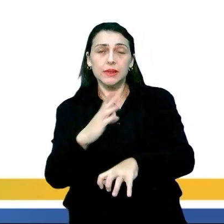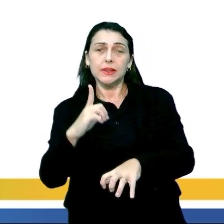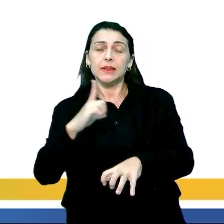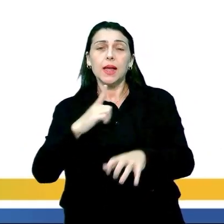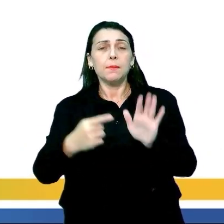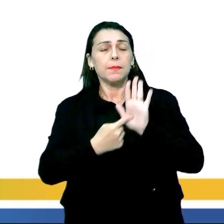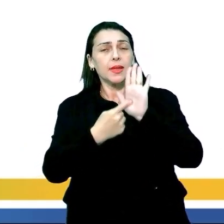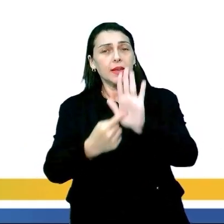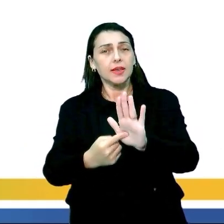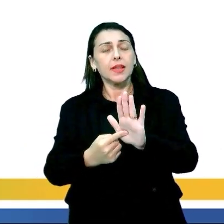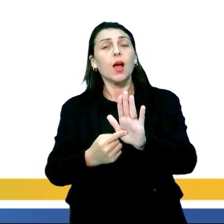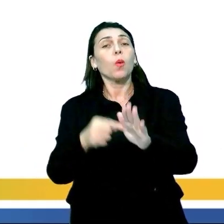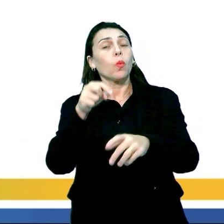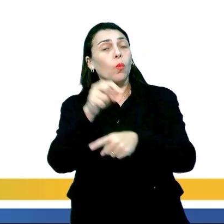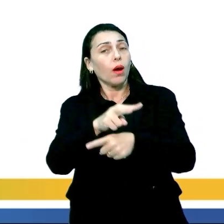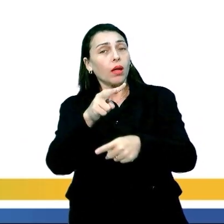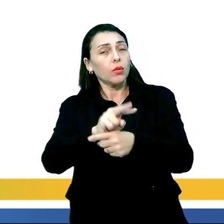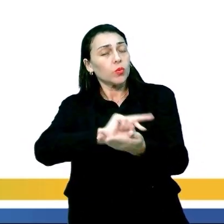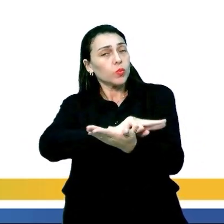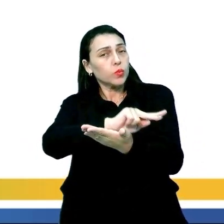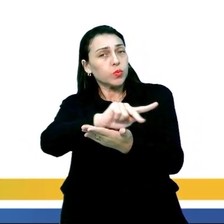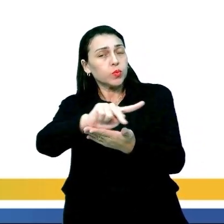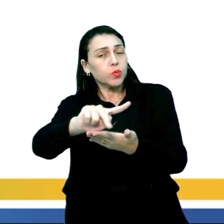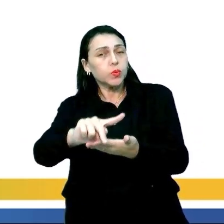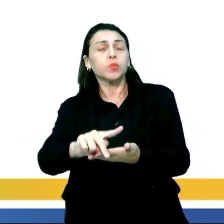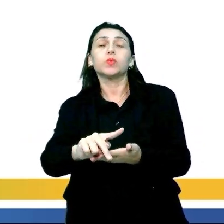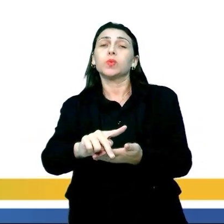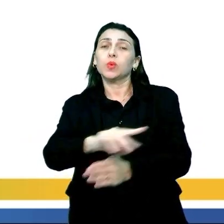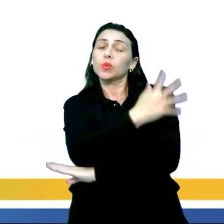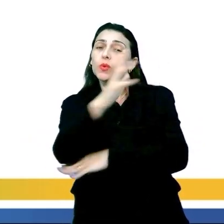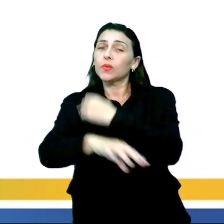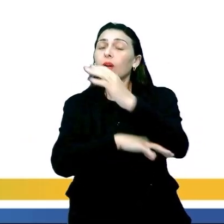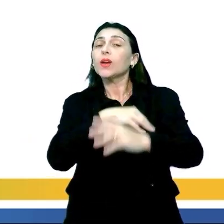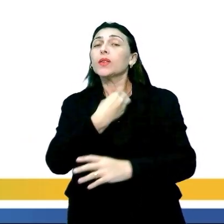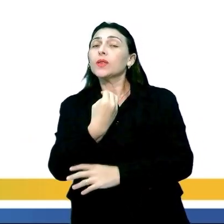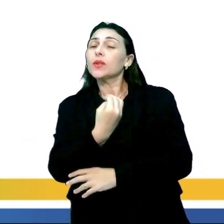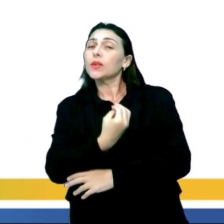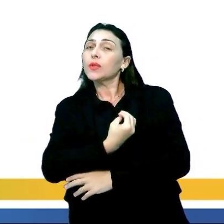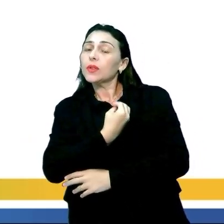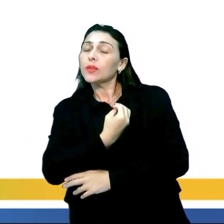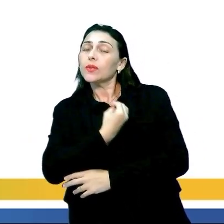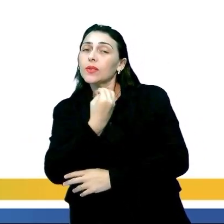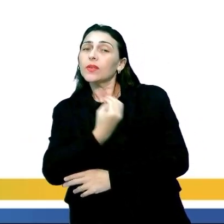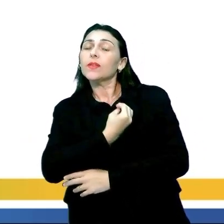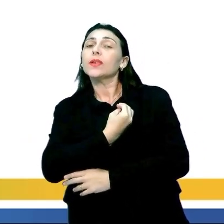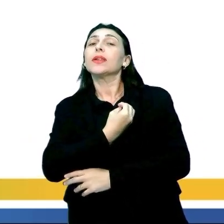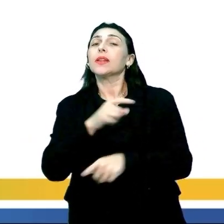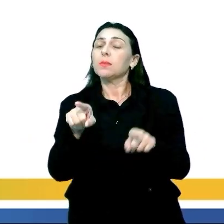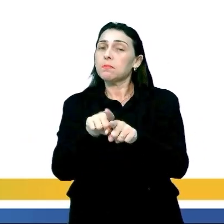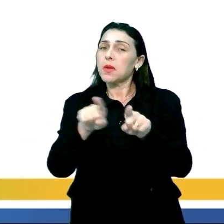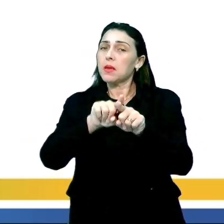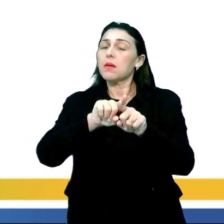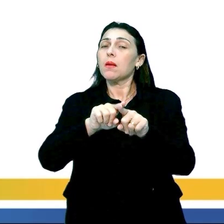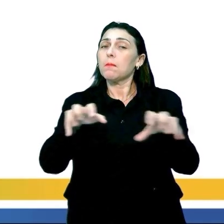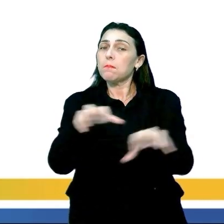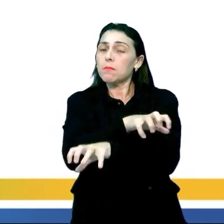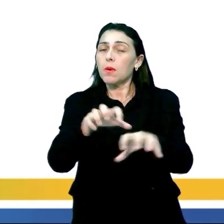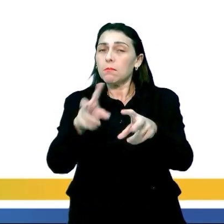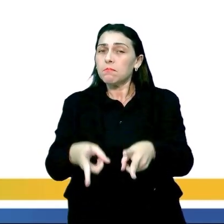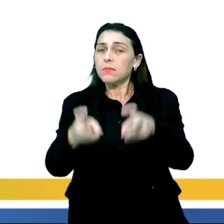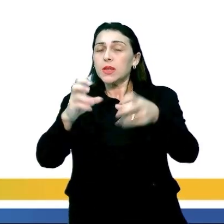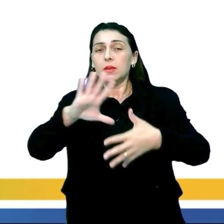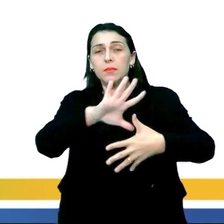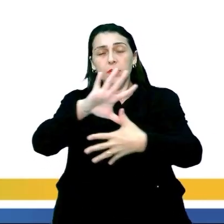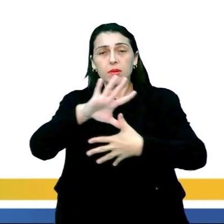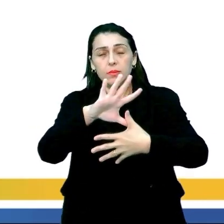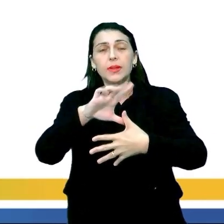vai apresentar a maior reserva de diversidade biológica do mundo. Esse bioma, como vocês podem observar no